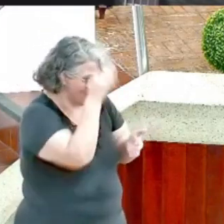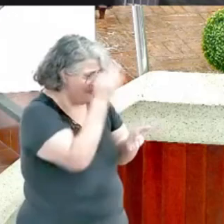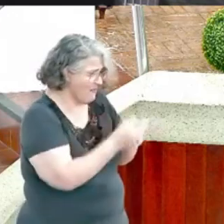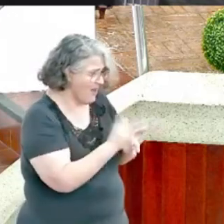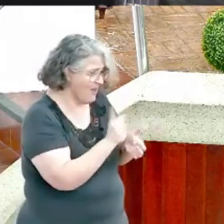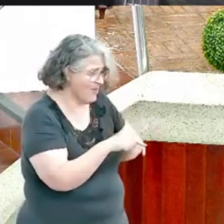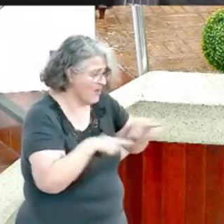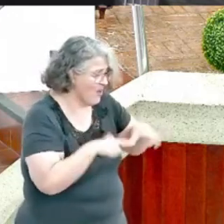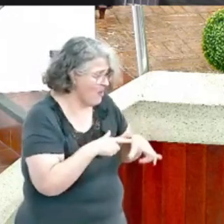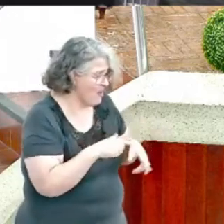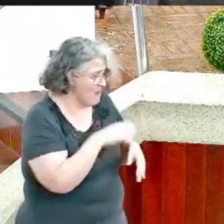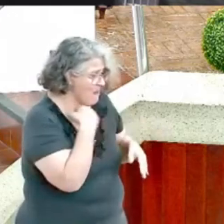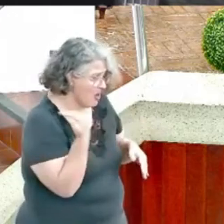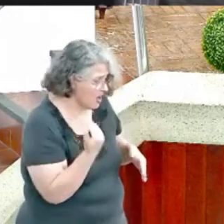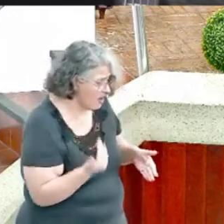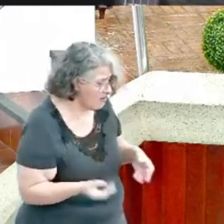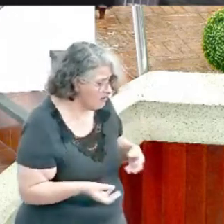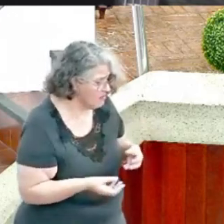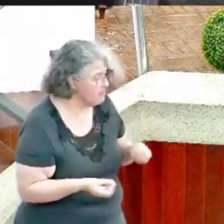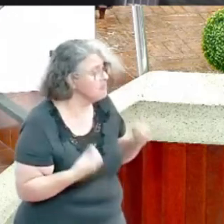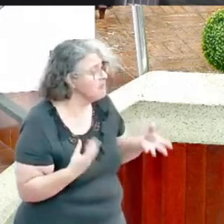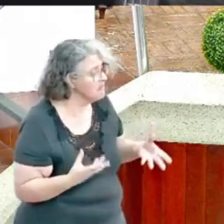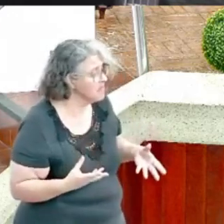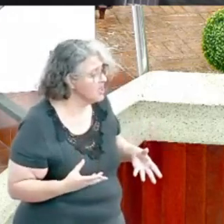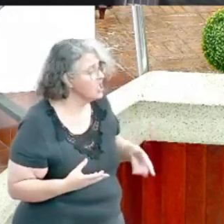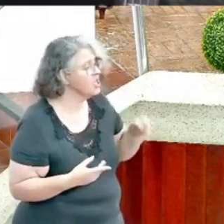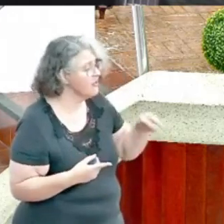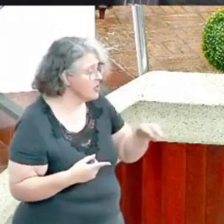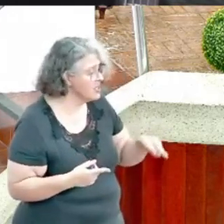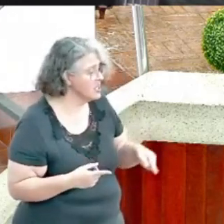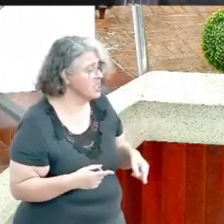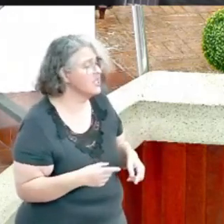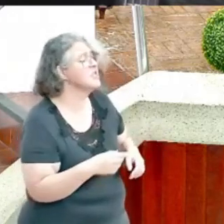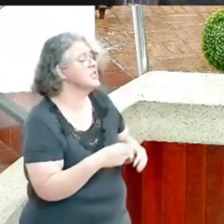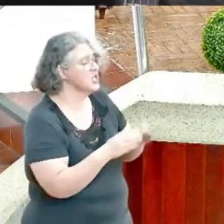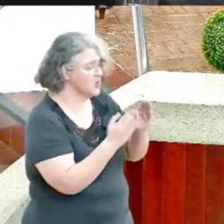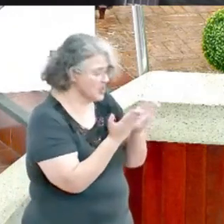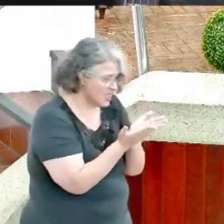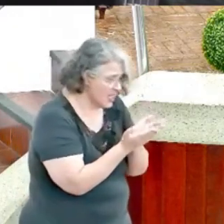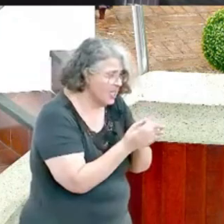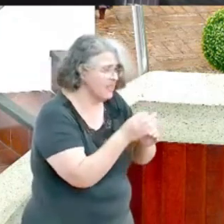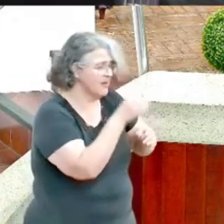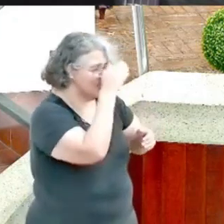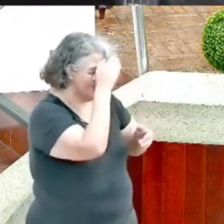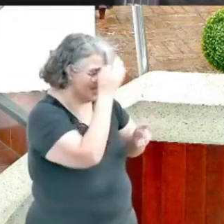são criados em Cristo Jesus para as boas obras?